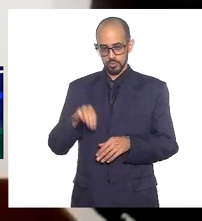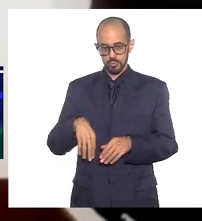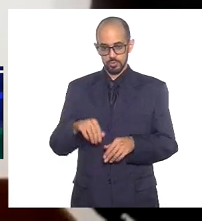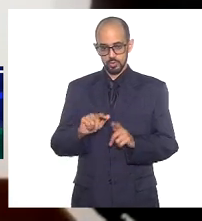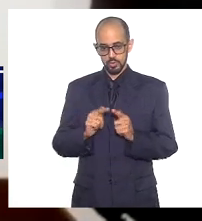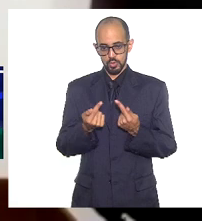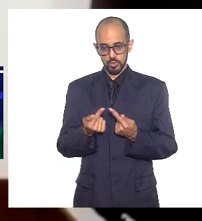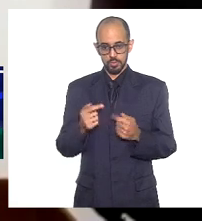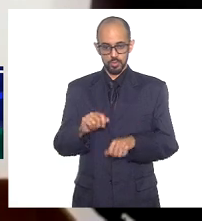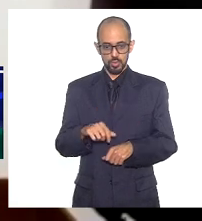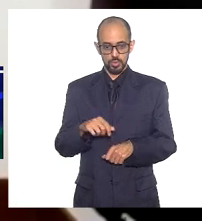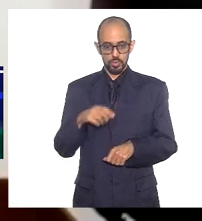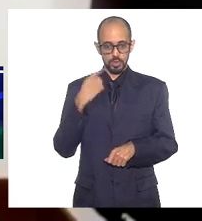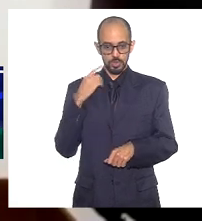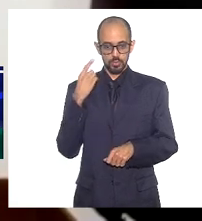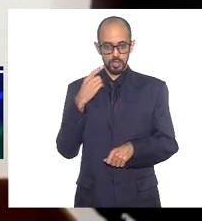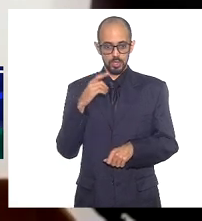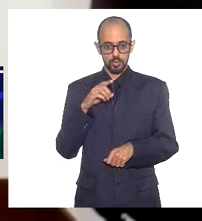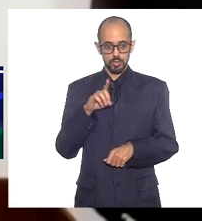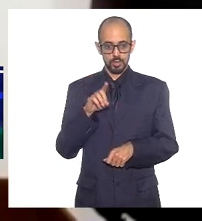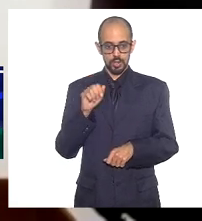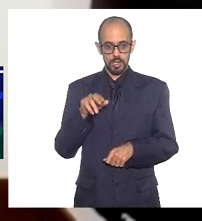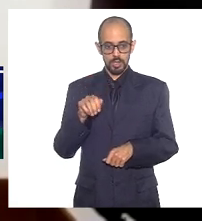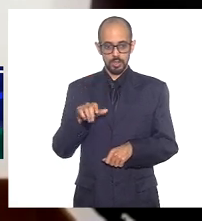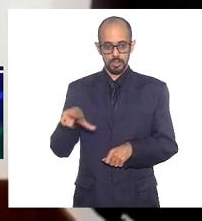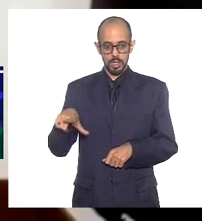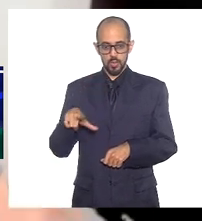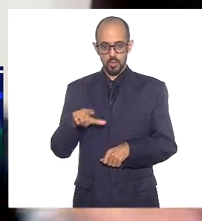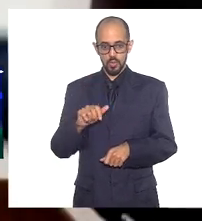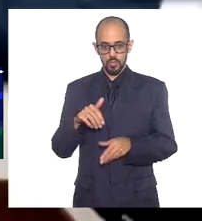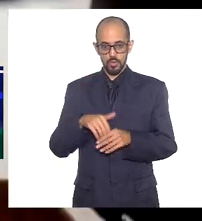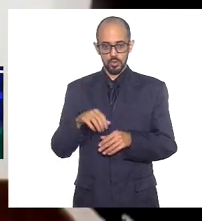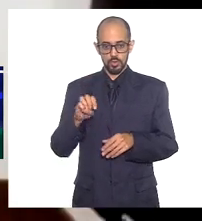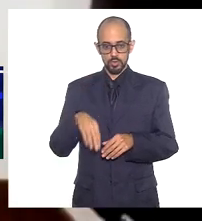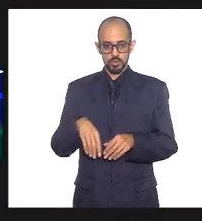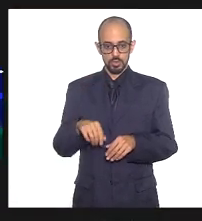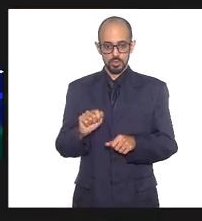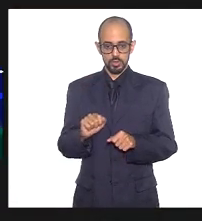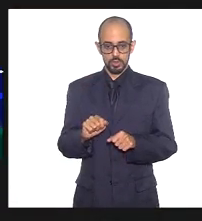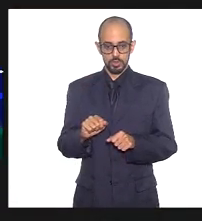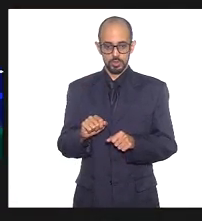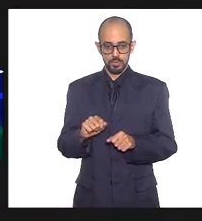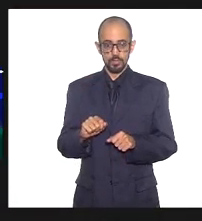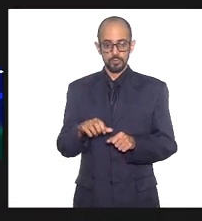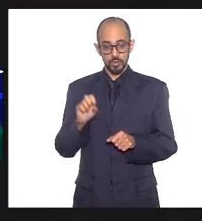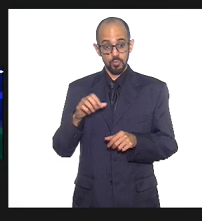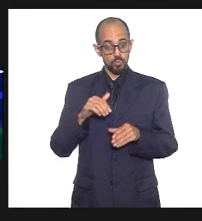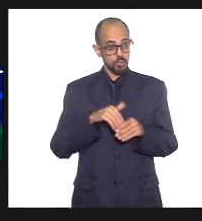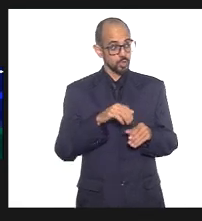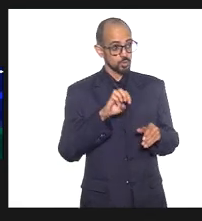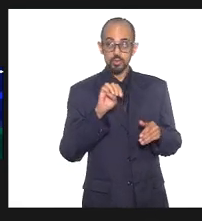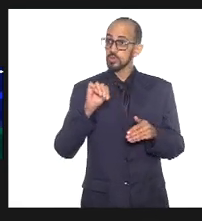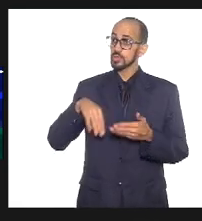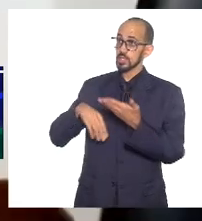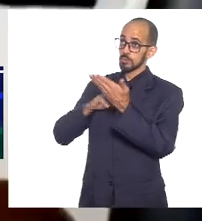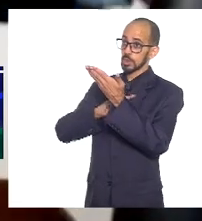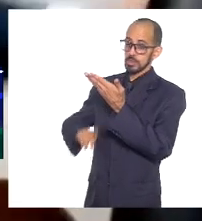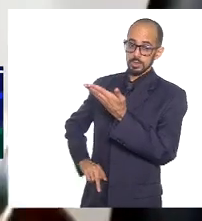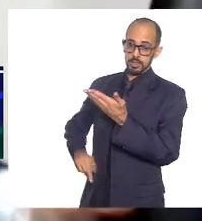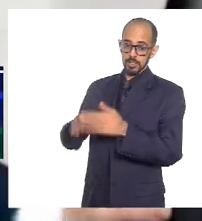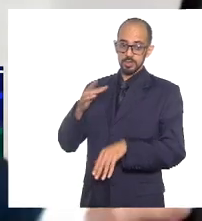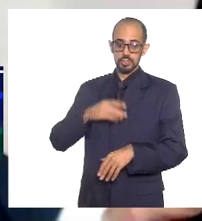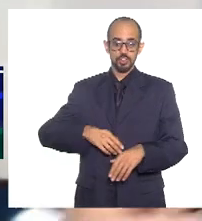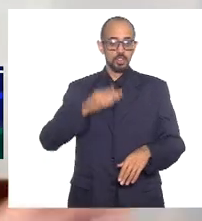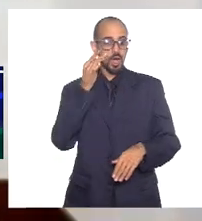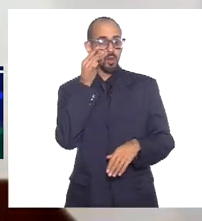deputado Daniel Librelon votou sim no grupo votou sim presidente obrigado deputado ao vivo e